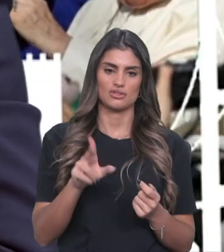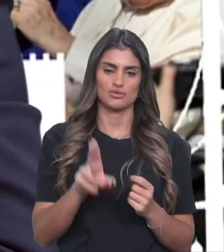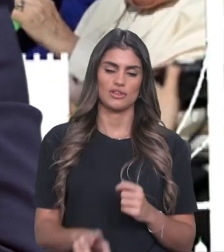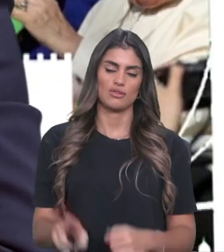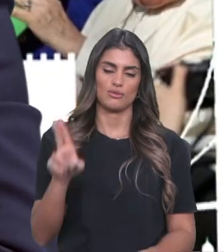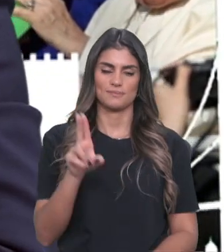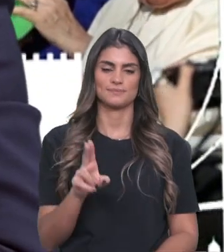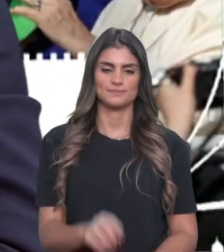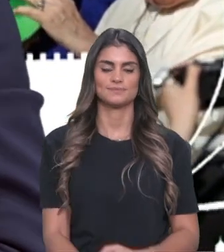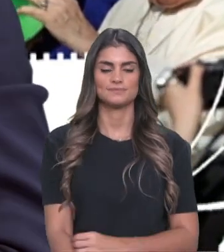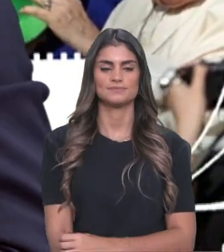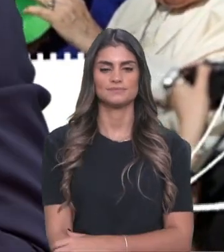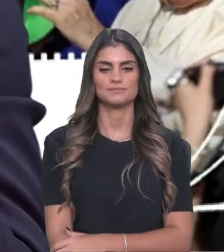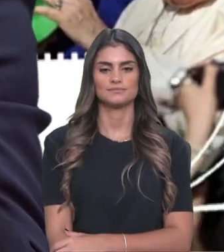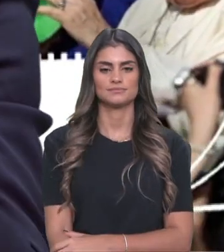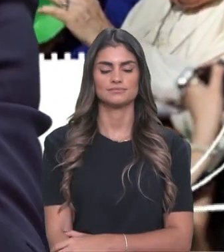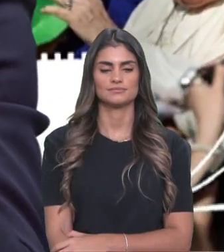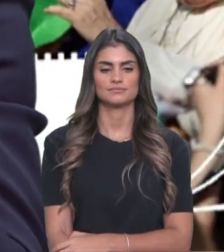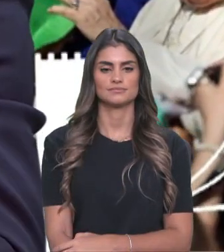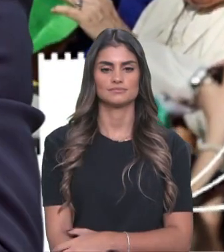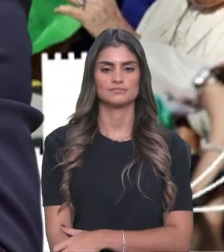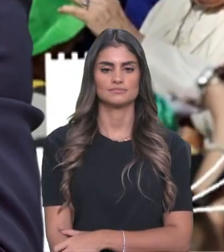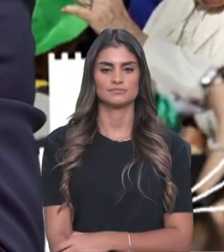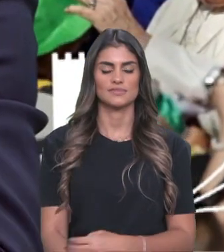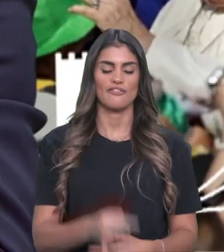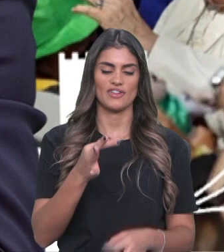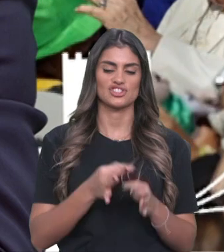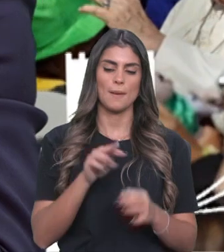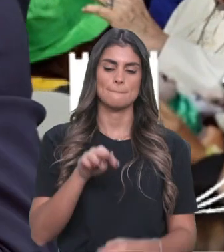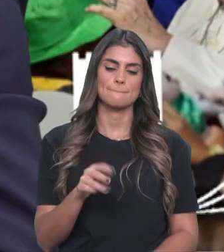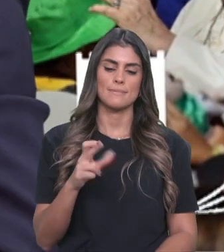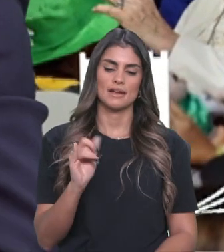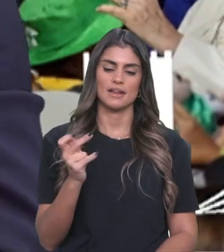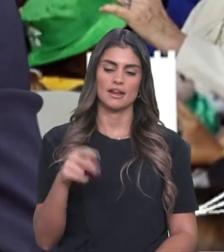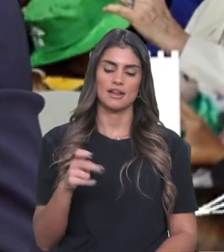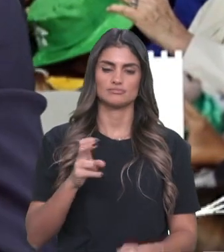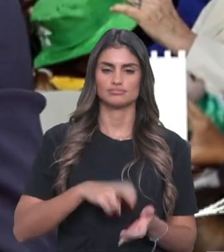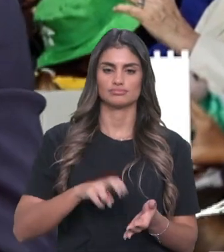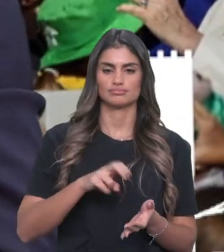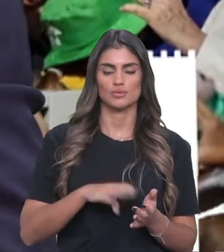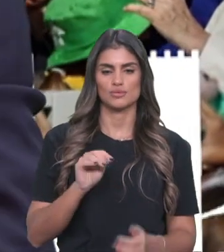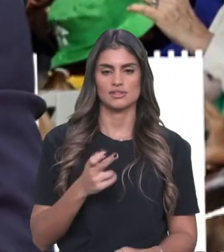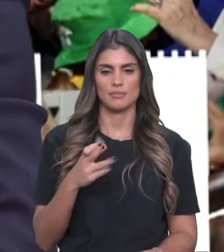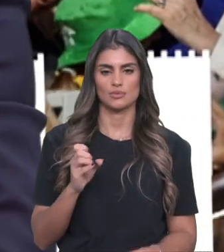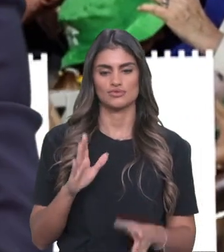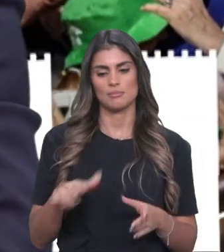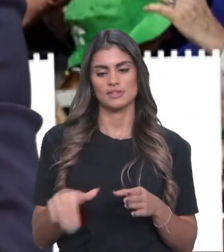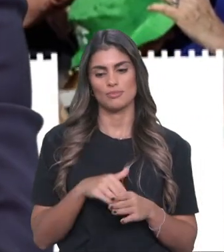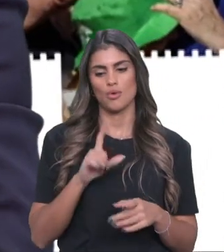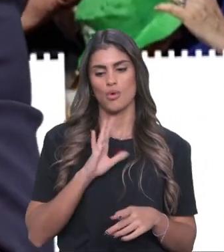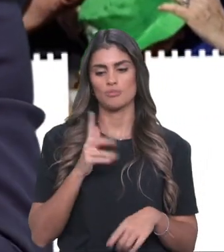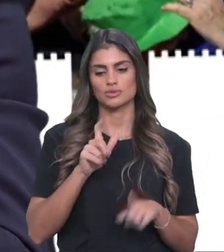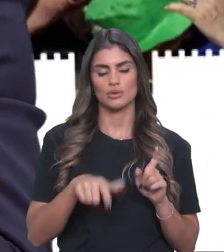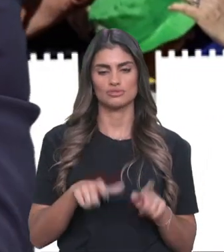Jornada Mundial da Juventude, também na Festa Mariana e na peregrinação para o Sameiro, onde já participam habitualmente milhares de